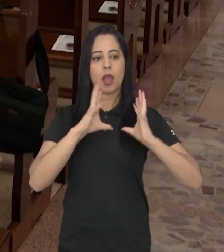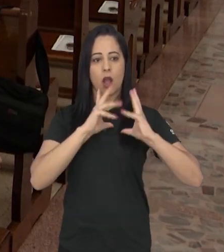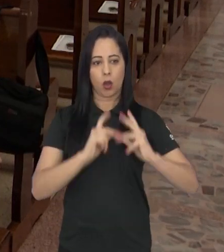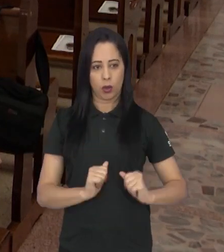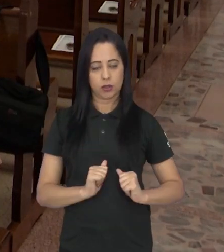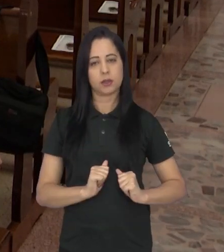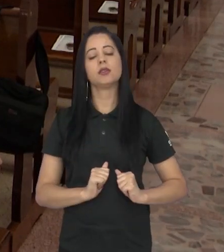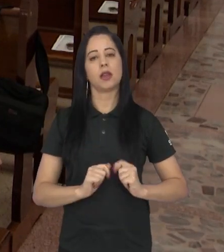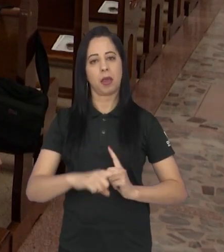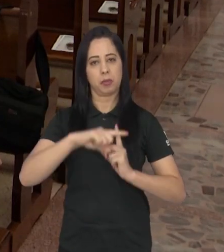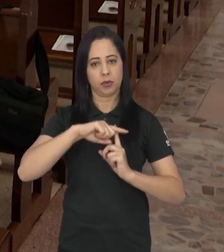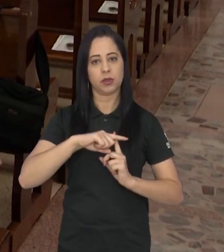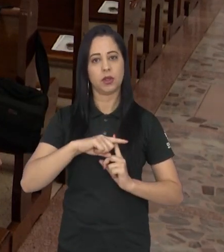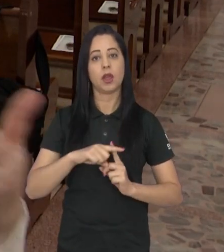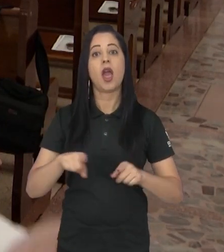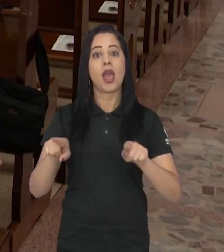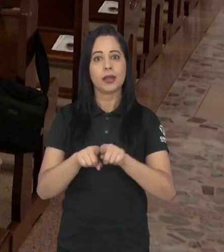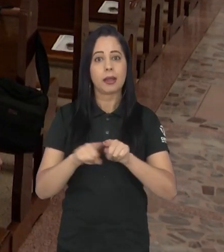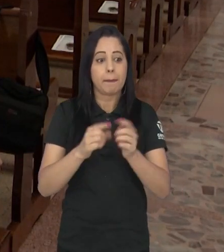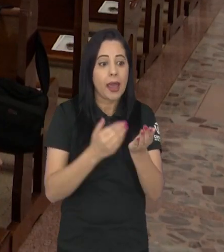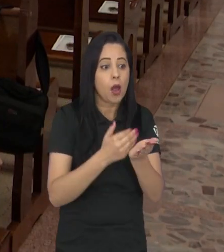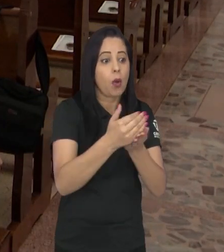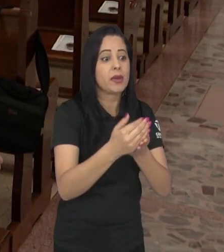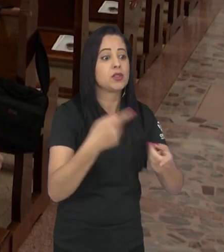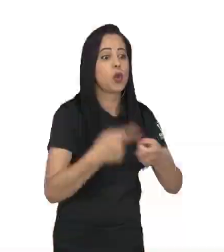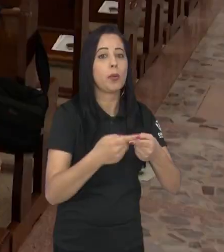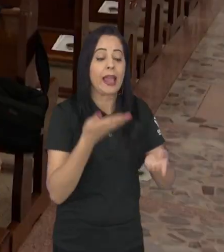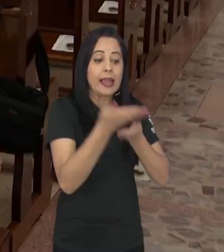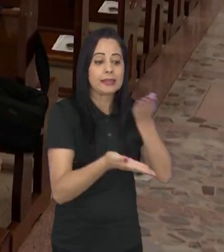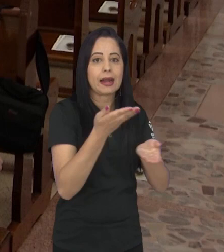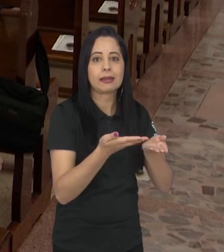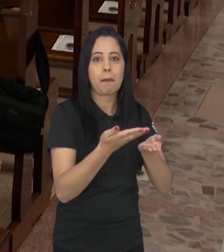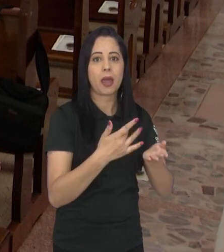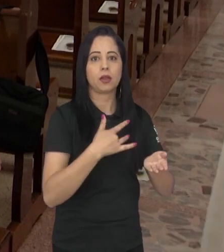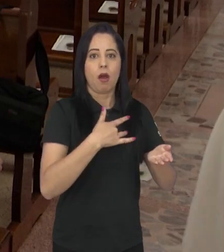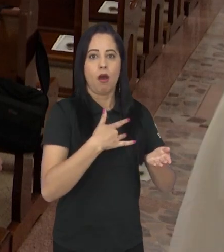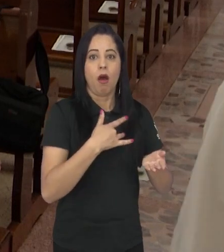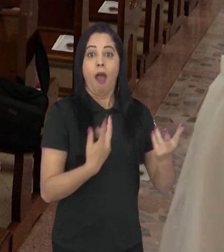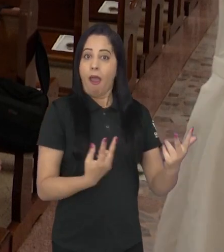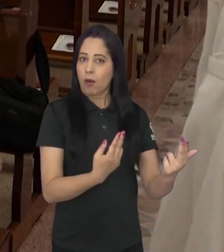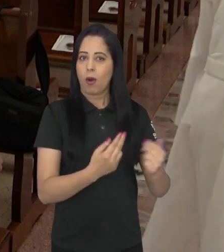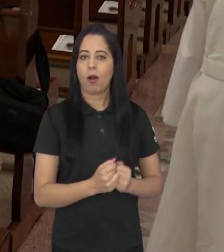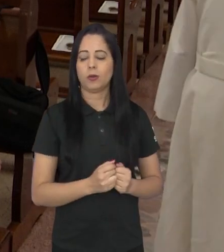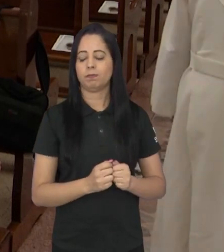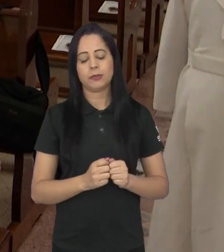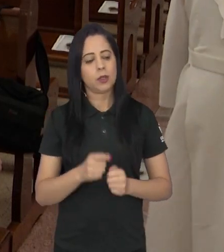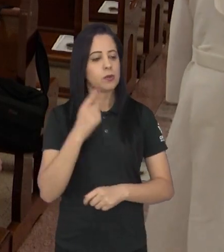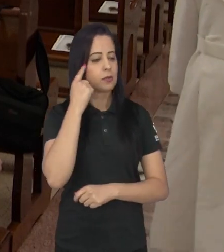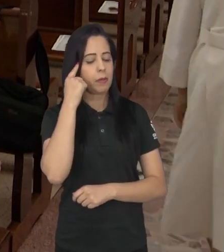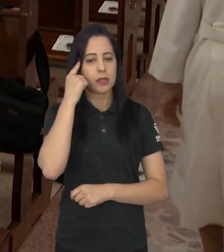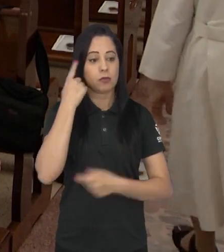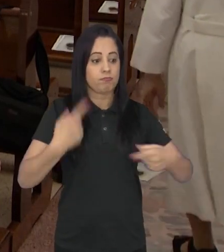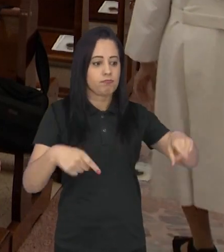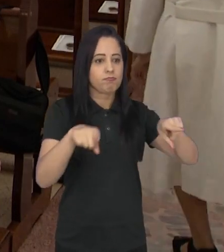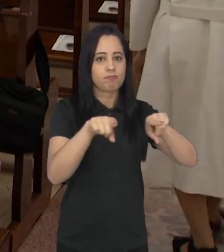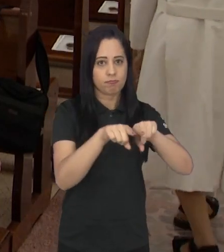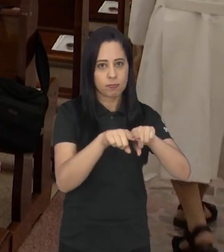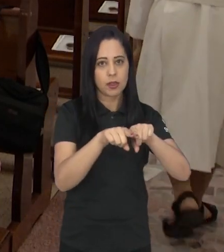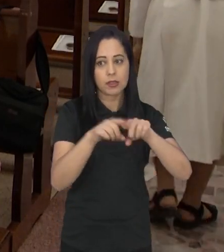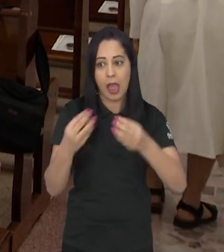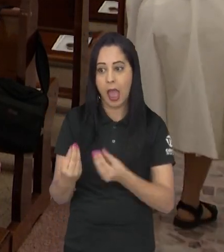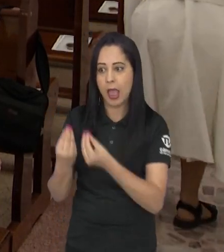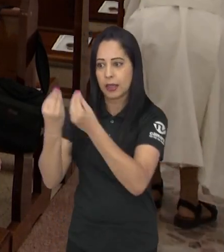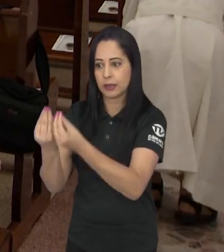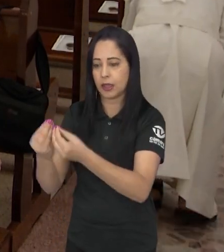já também tinha nascido por causa dos tuberculosos. Então, chamou a nossa congregação, doou este